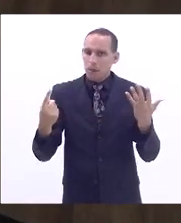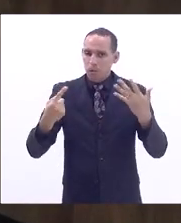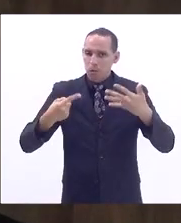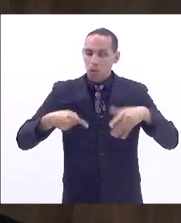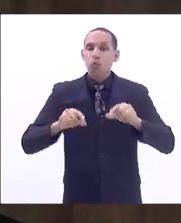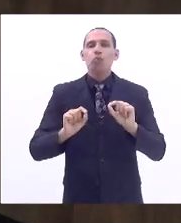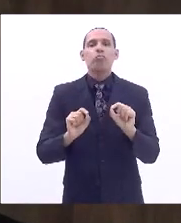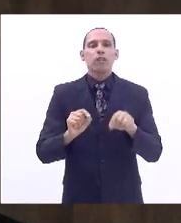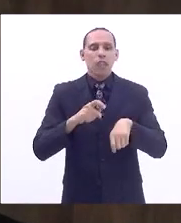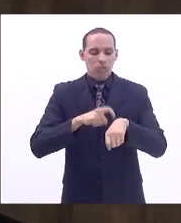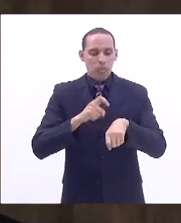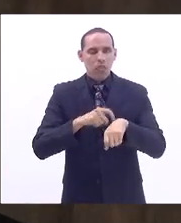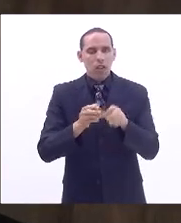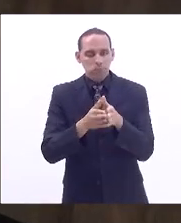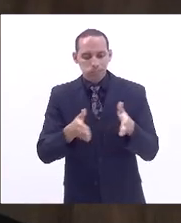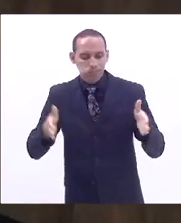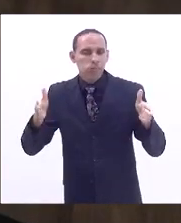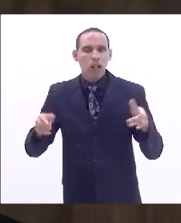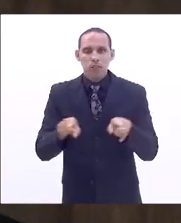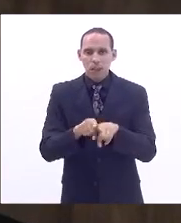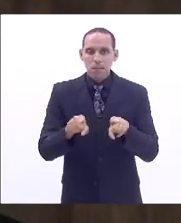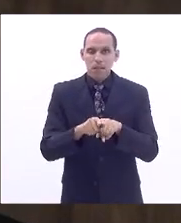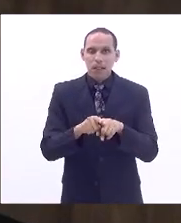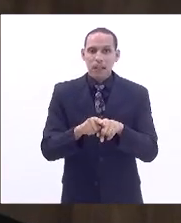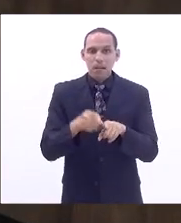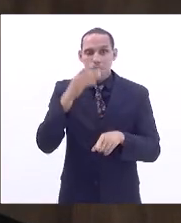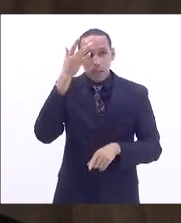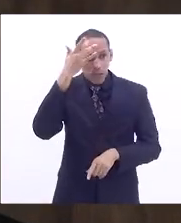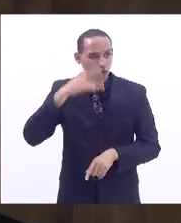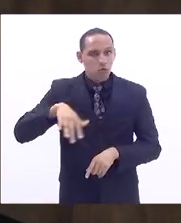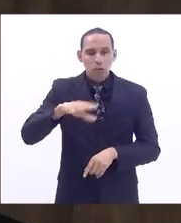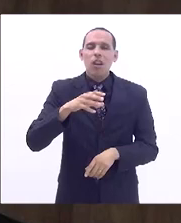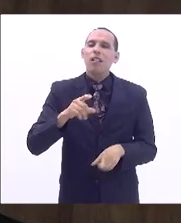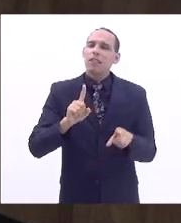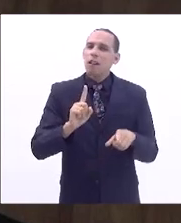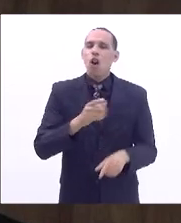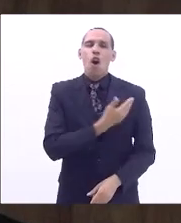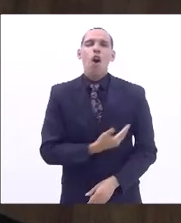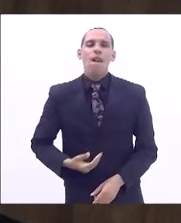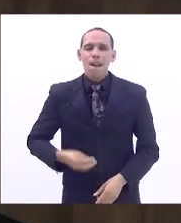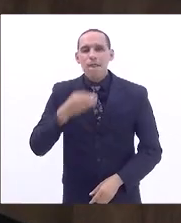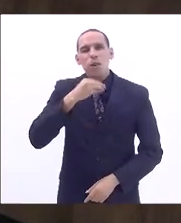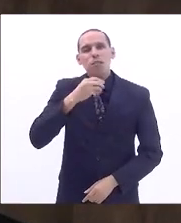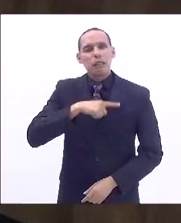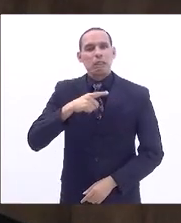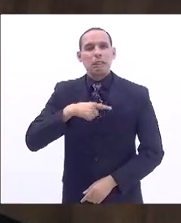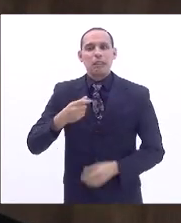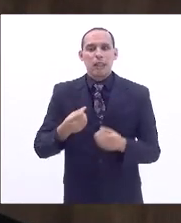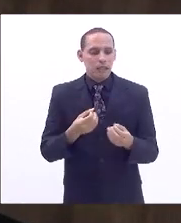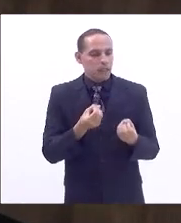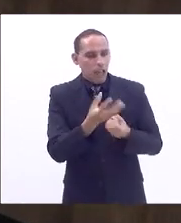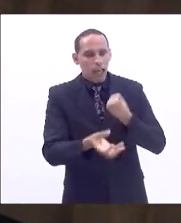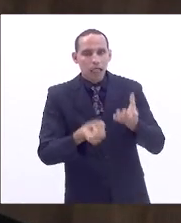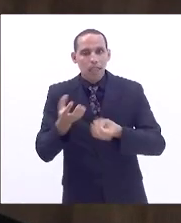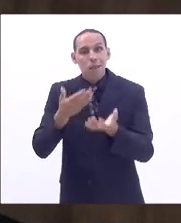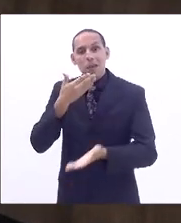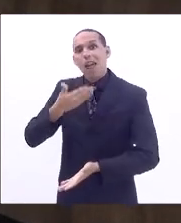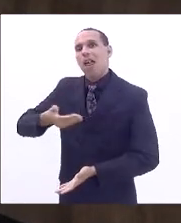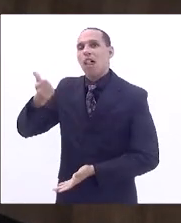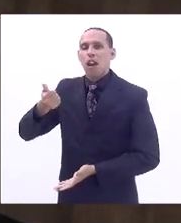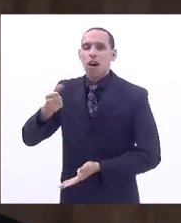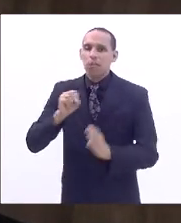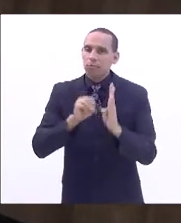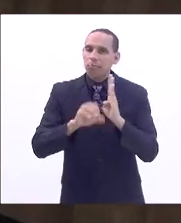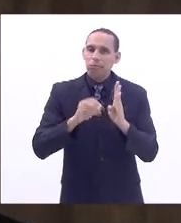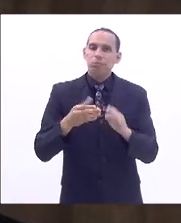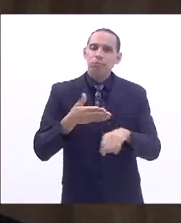a extensão desse prazo é também dando uma oportunidade do governo de melhorar a distribuição do benefício